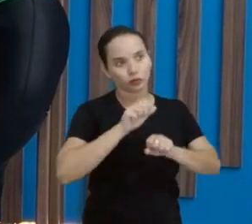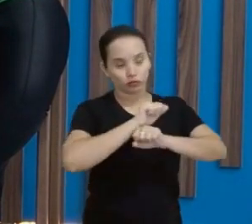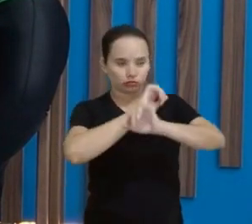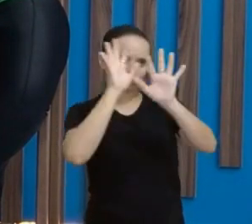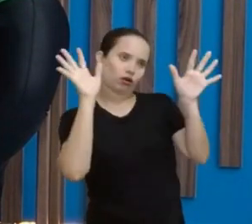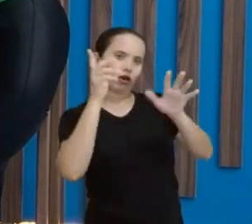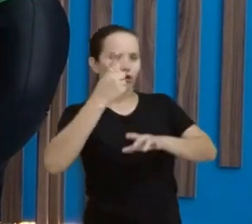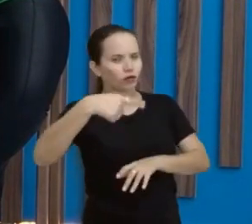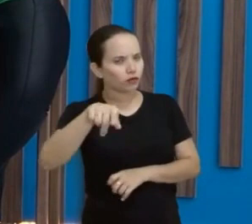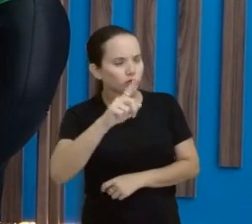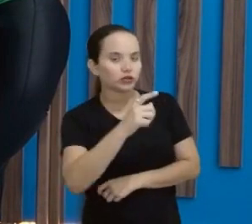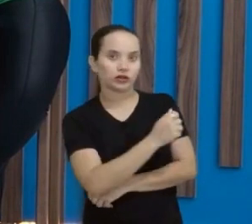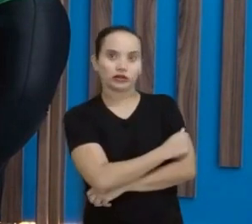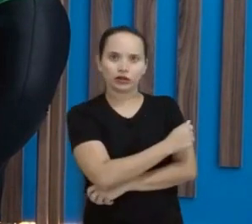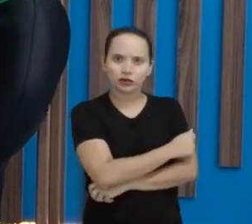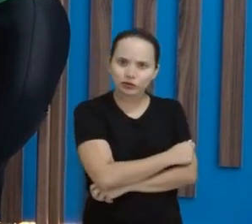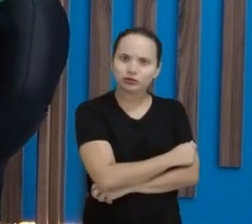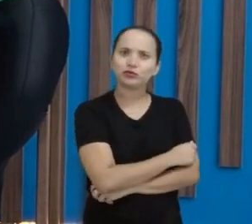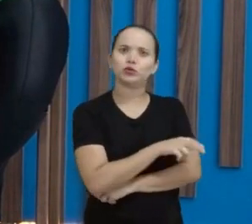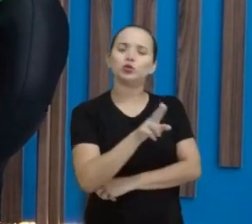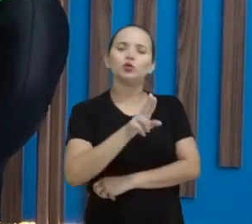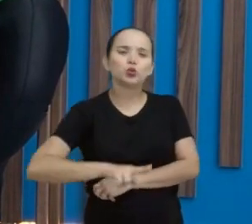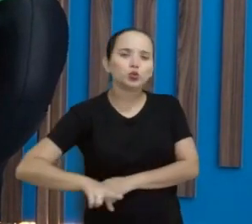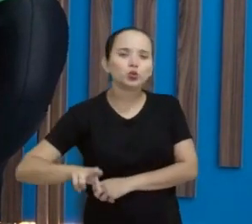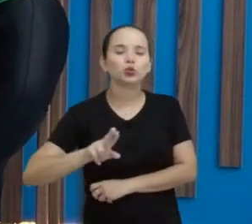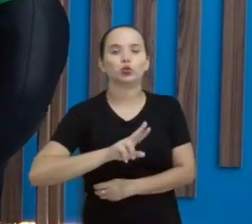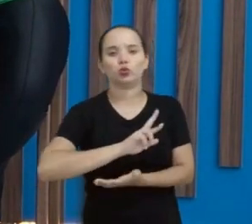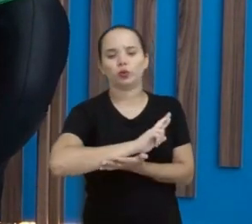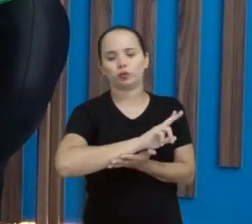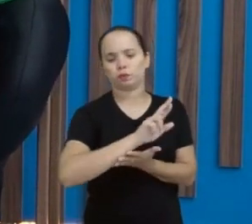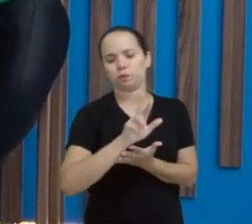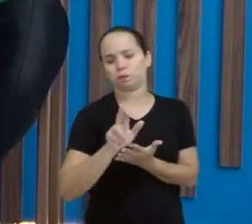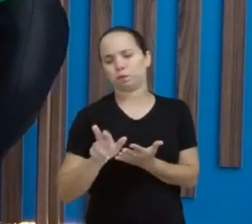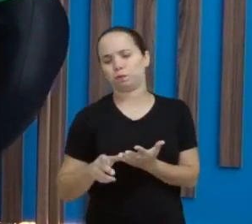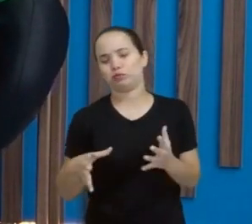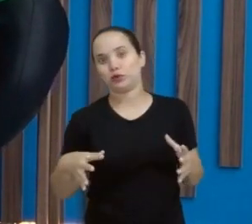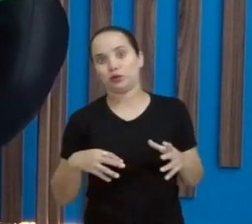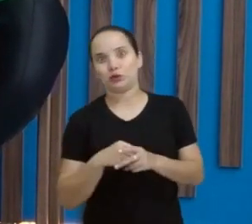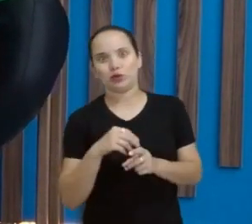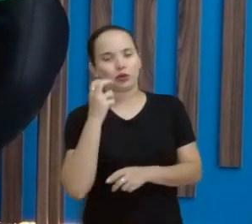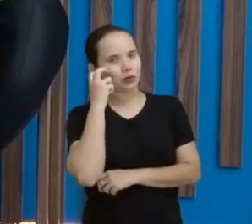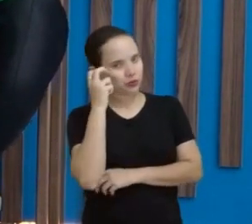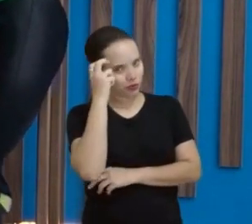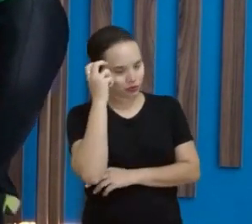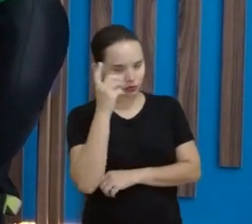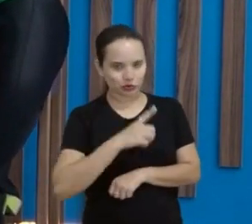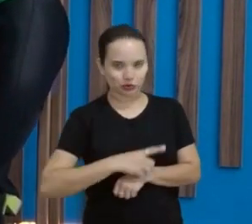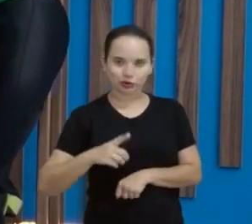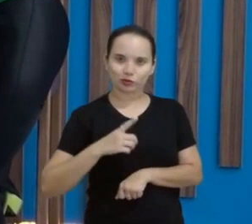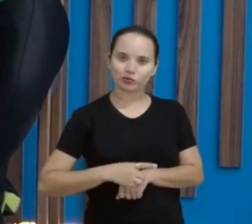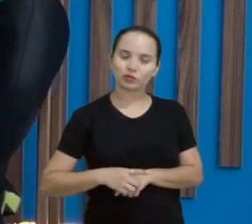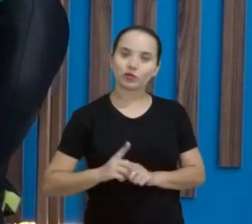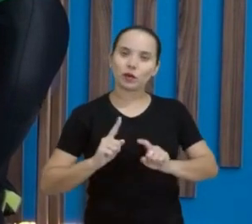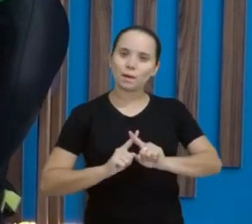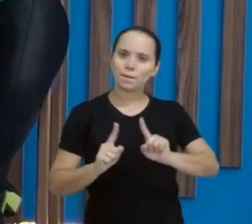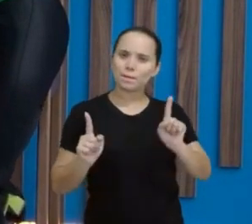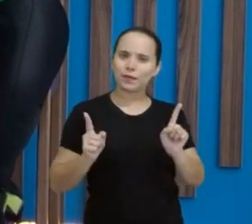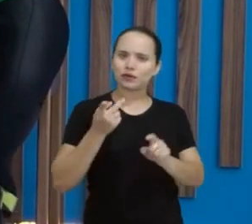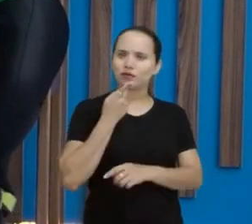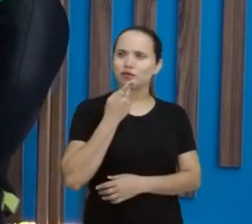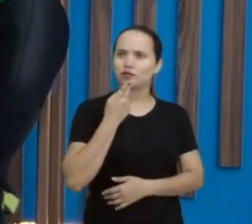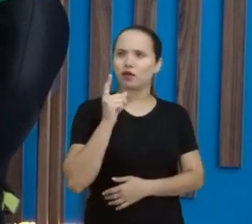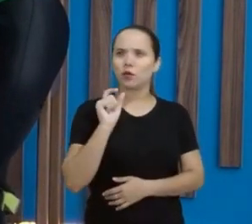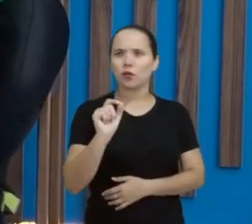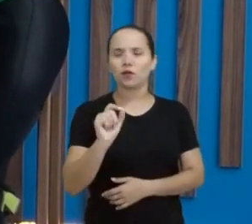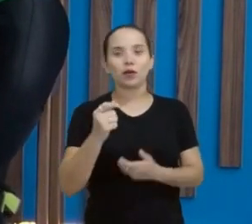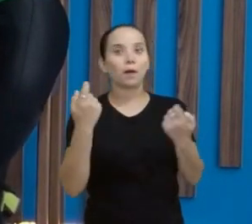estudantes, vocês fazem uso de muitas coisas que estão dentro daquilo que a gente trouxe de cultura digital. Só que a gente disse que